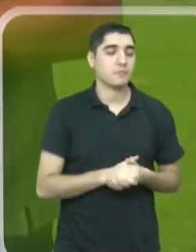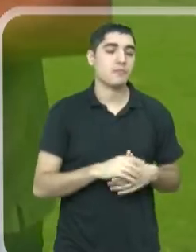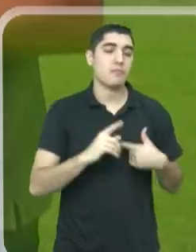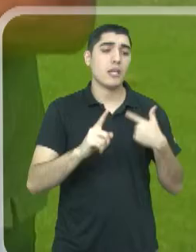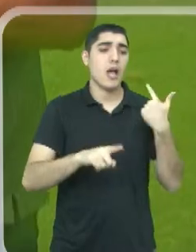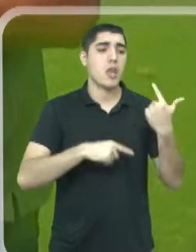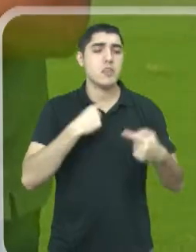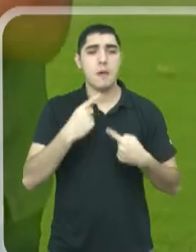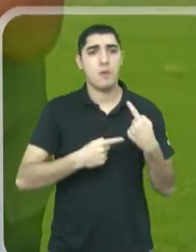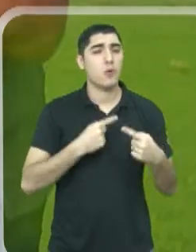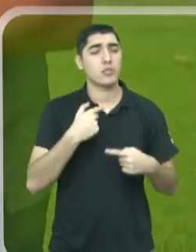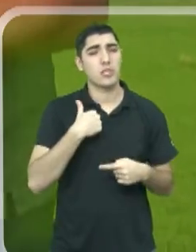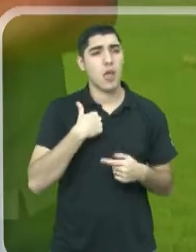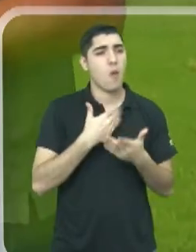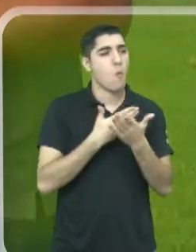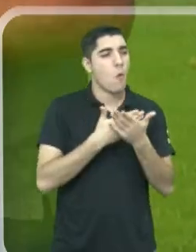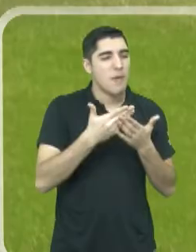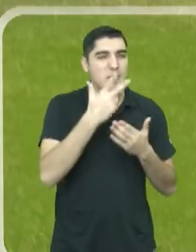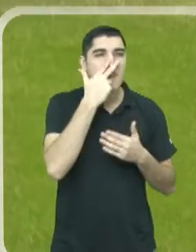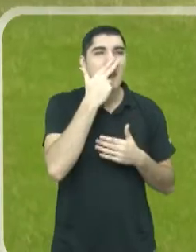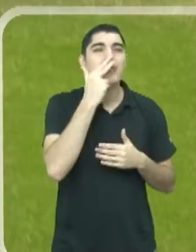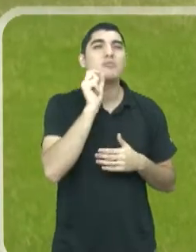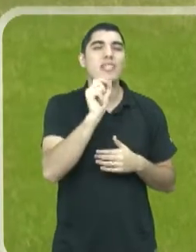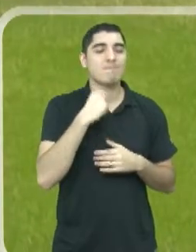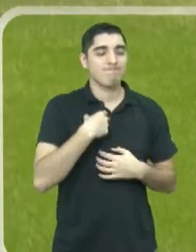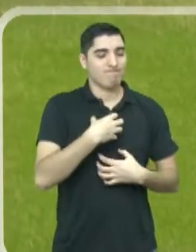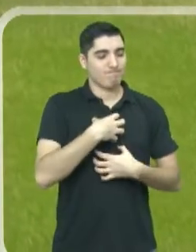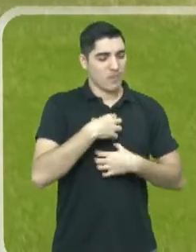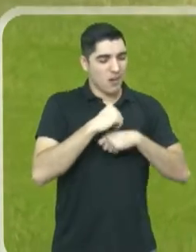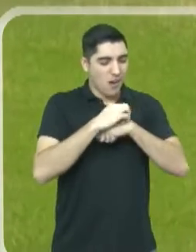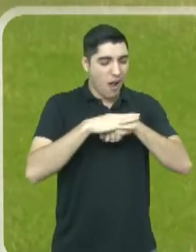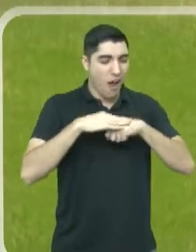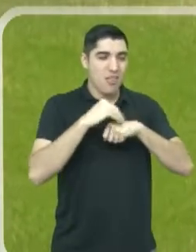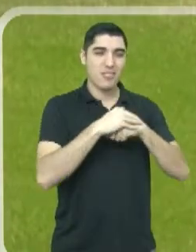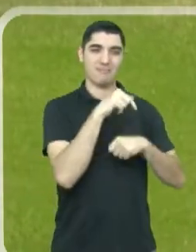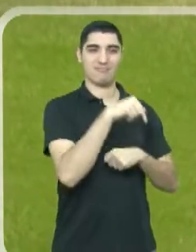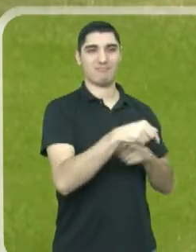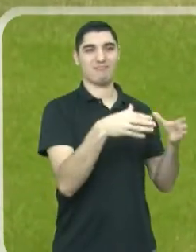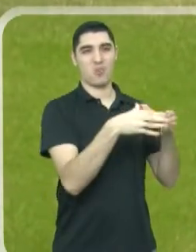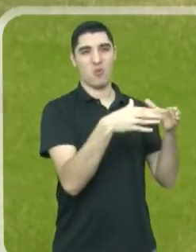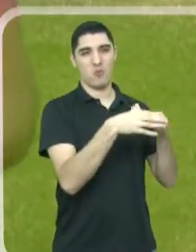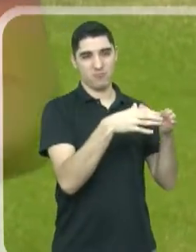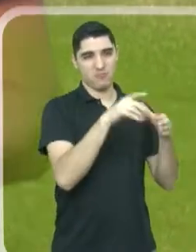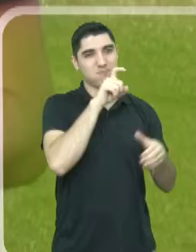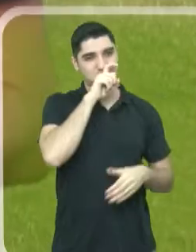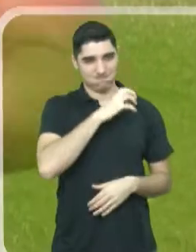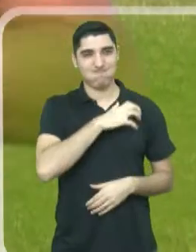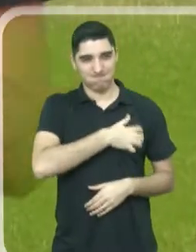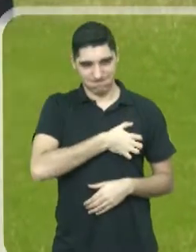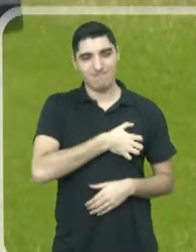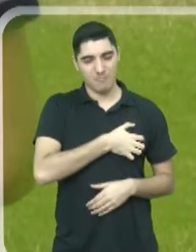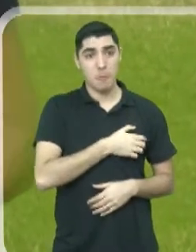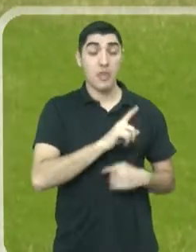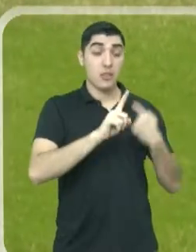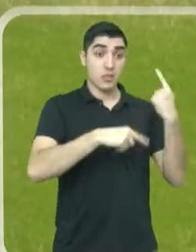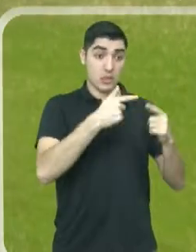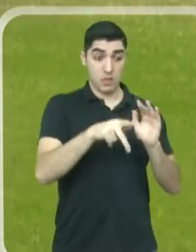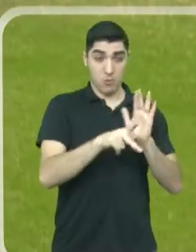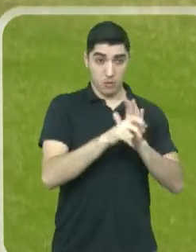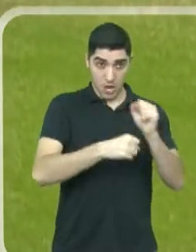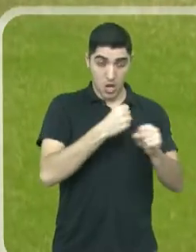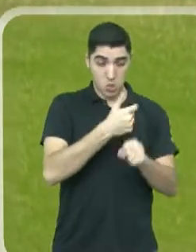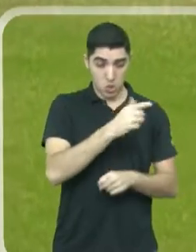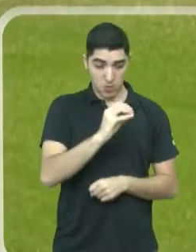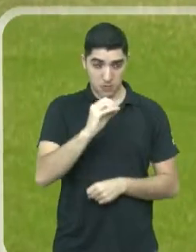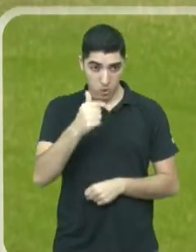criei tanto carinho pelo São José, porque foi aqui, em 2002, que eu me senti jogador de verdade.